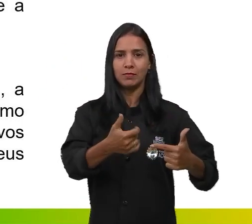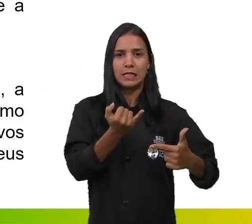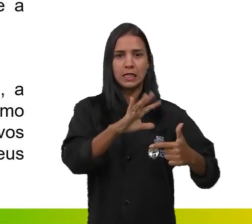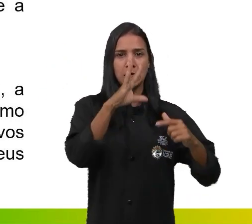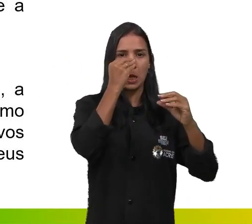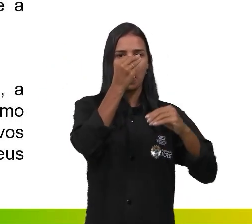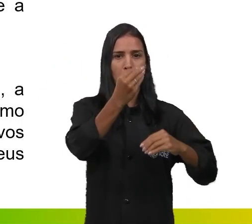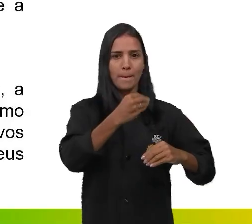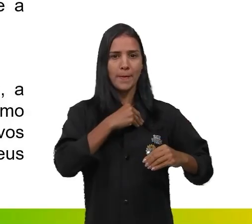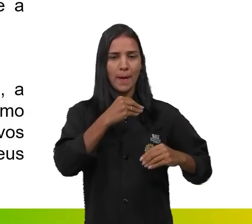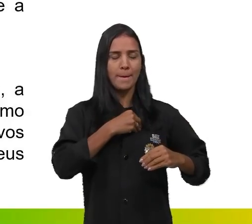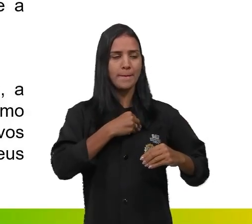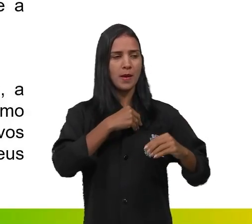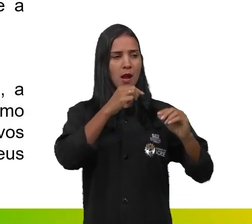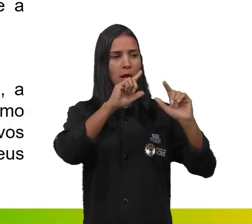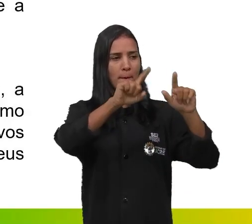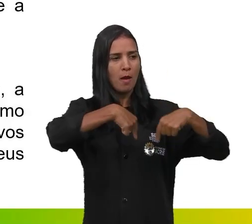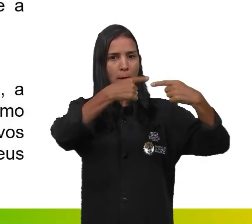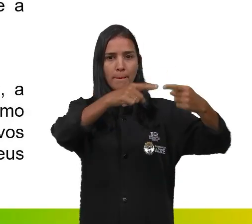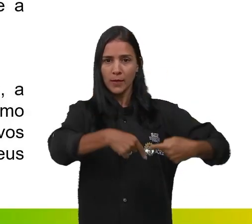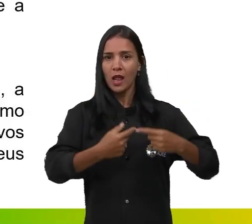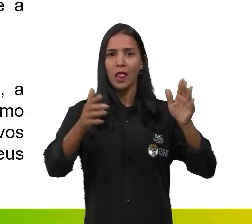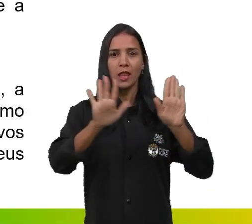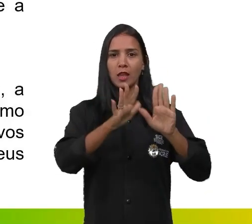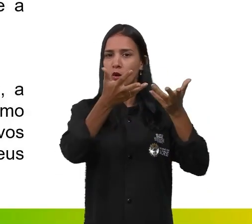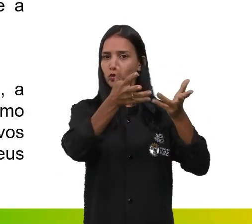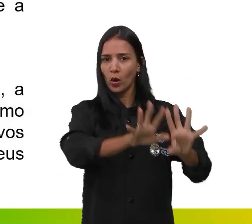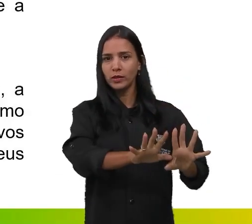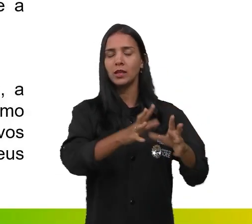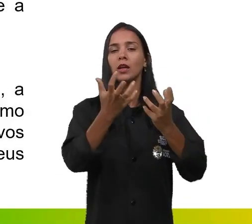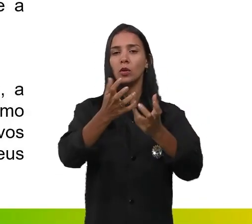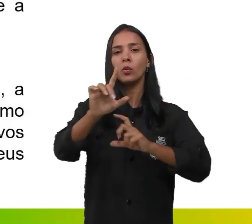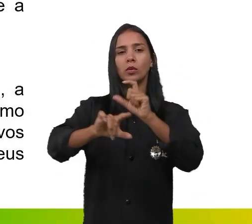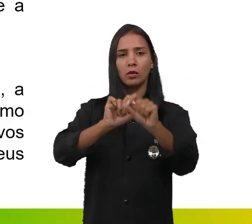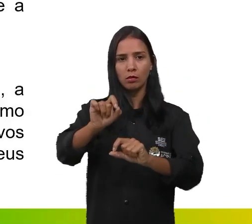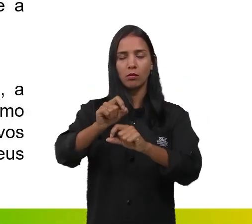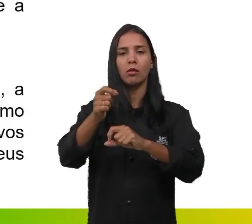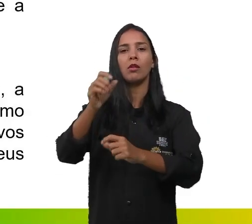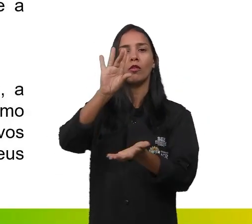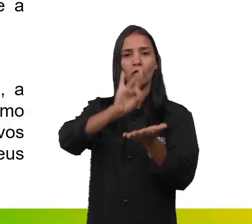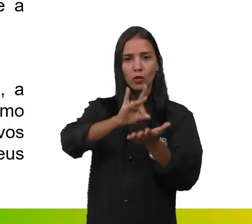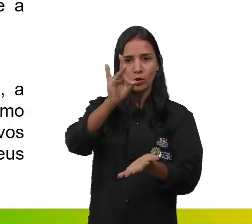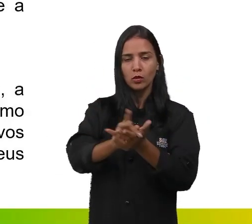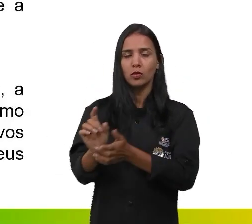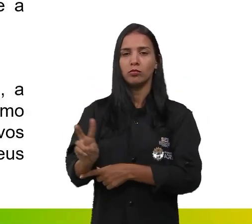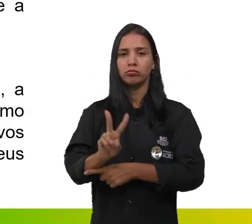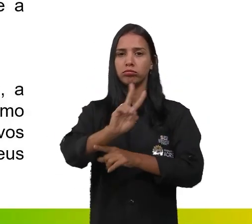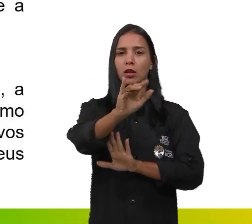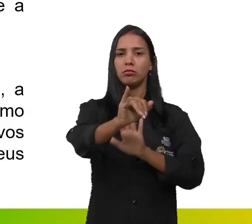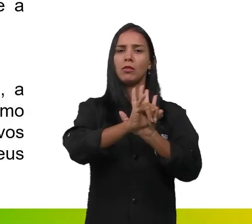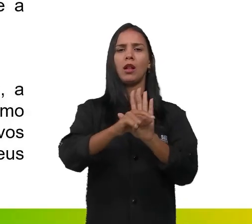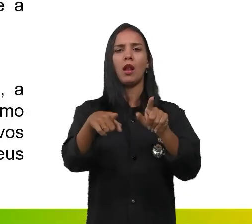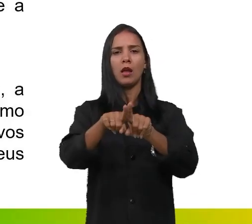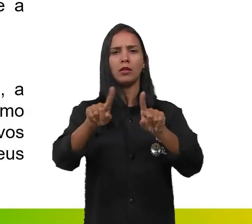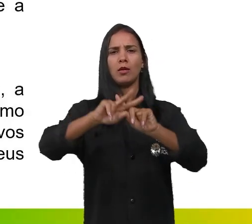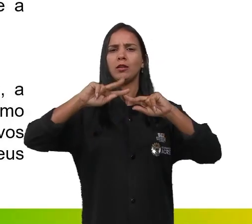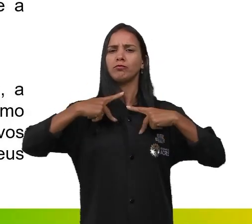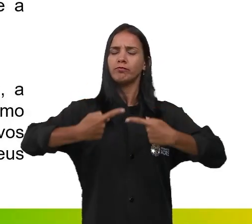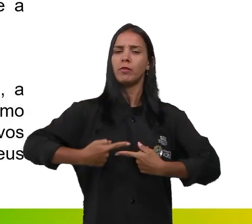buscando reafirmar suas identidades e exigir o reconhecimento de sua